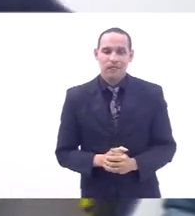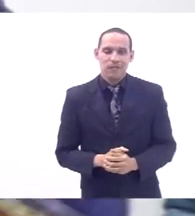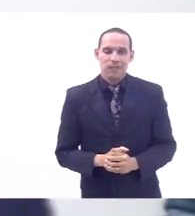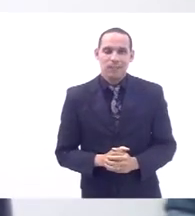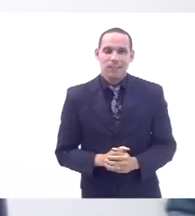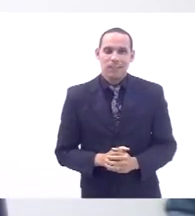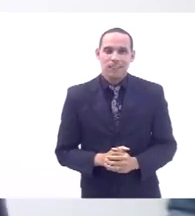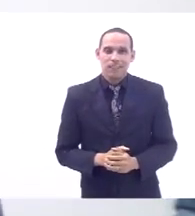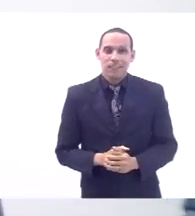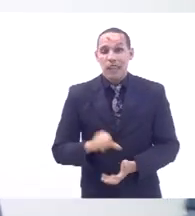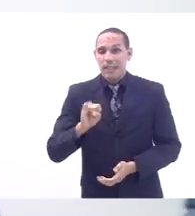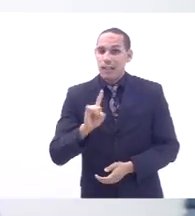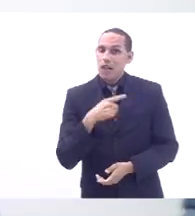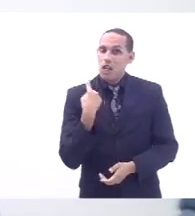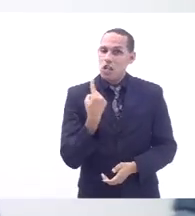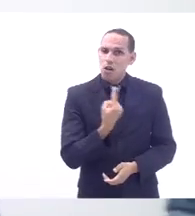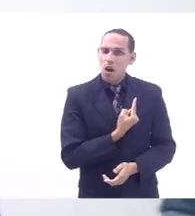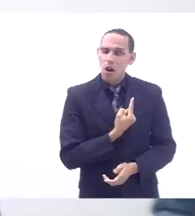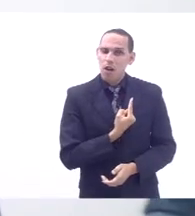conseguir.